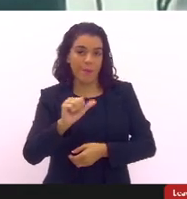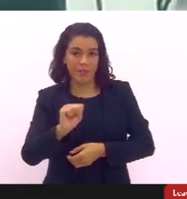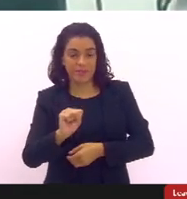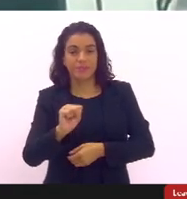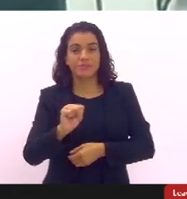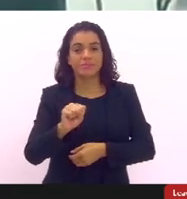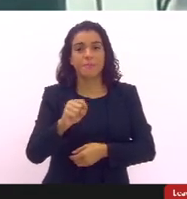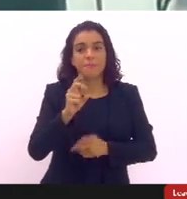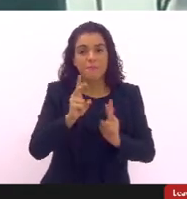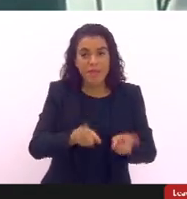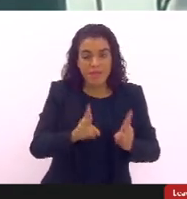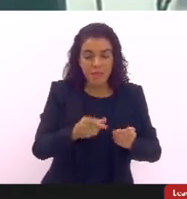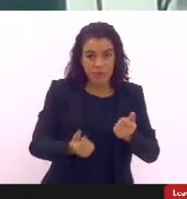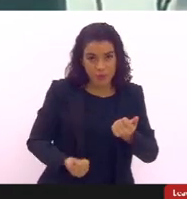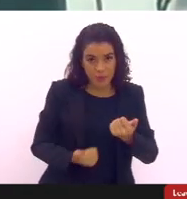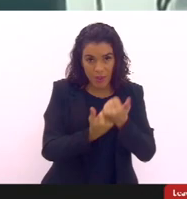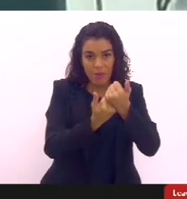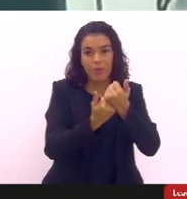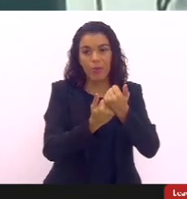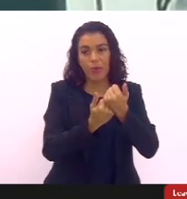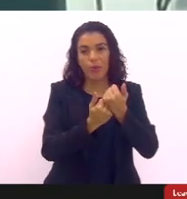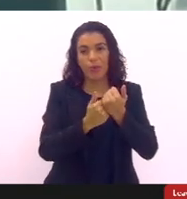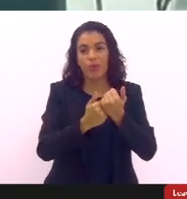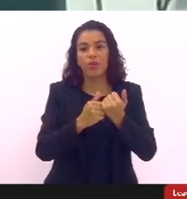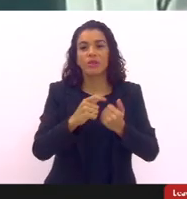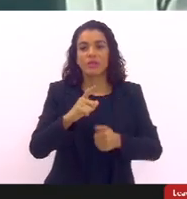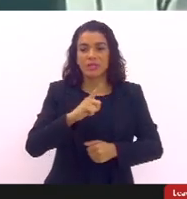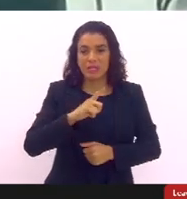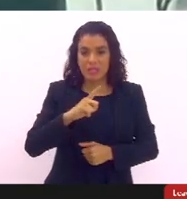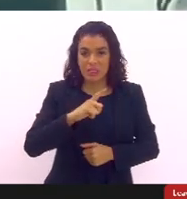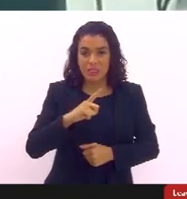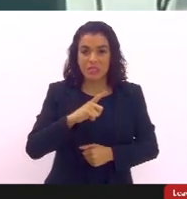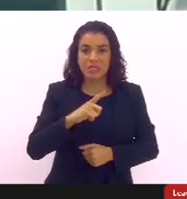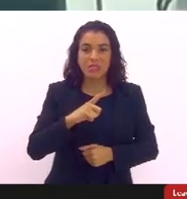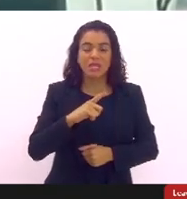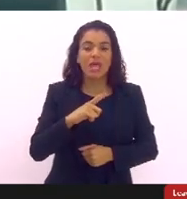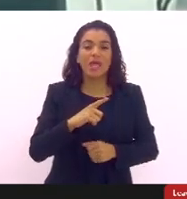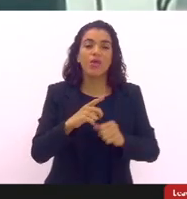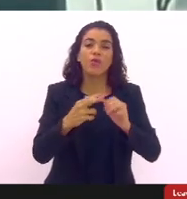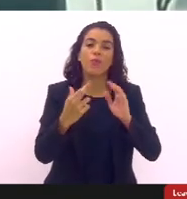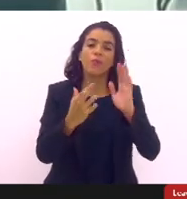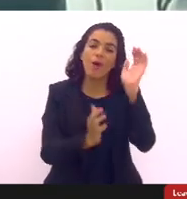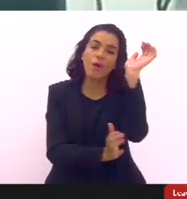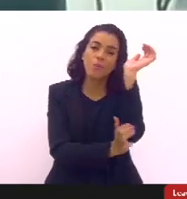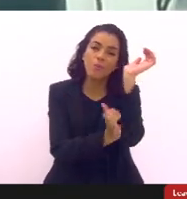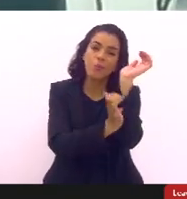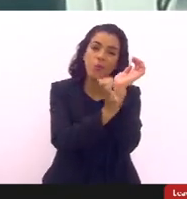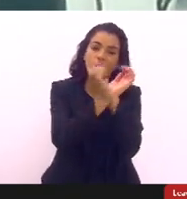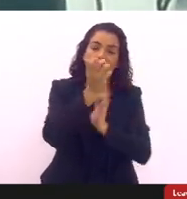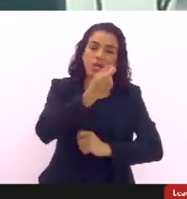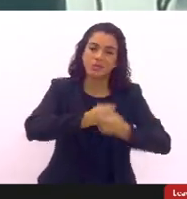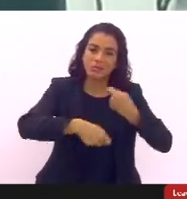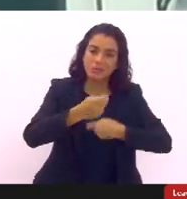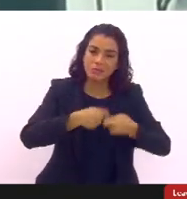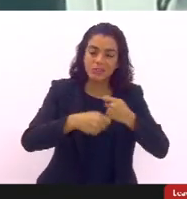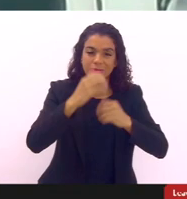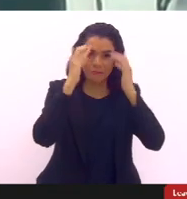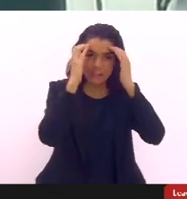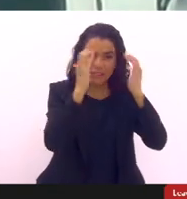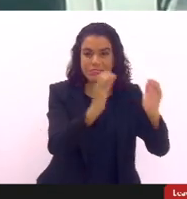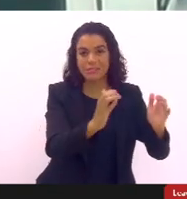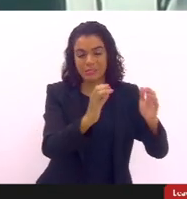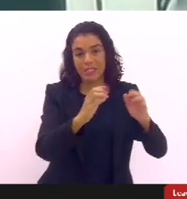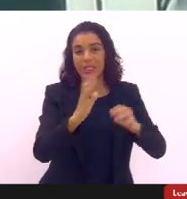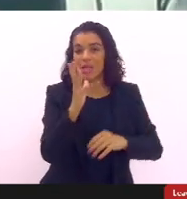que seja com apoio de órgão internacional, existe um rigor administrativo, né, que a gente precisa seguir. E